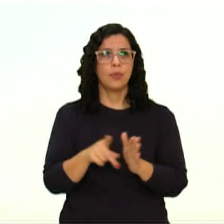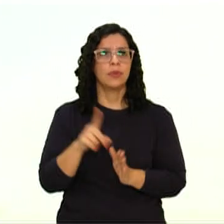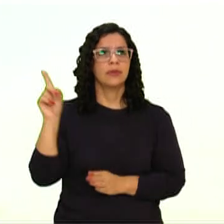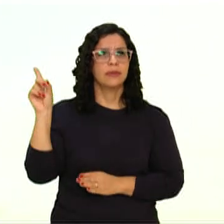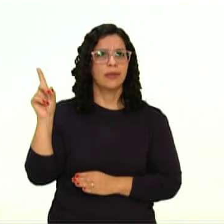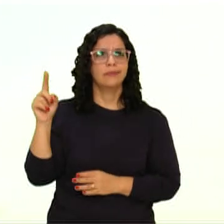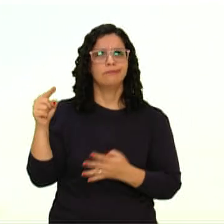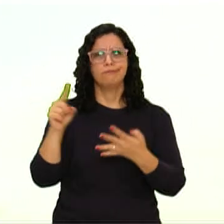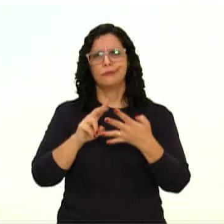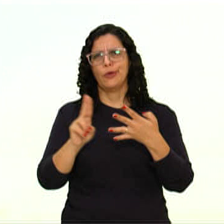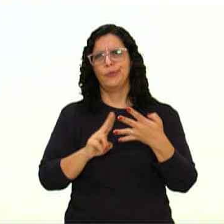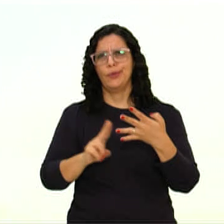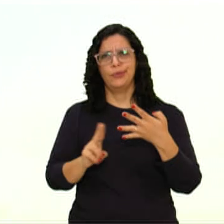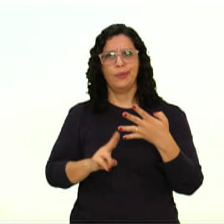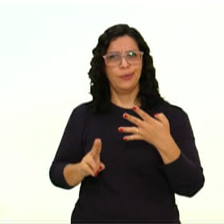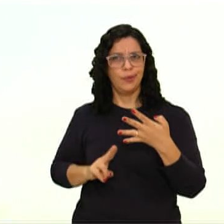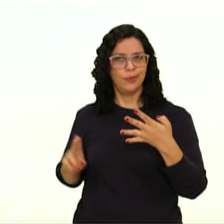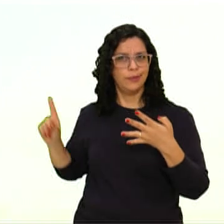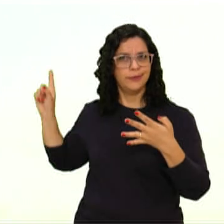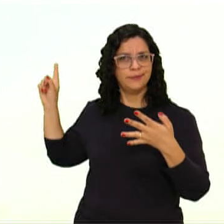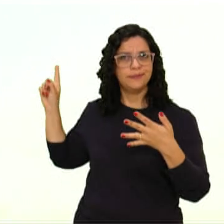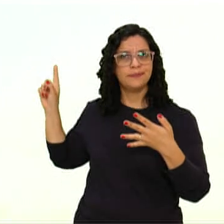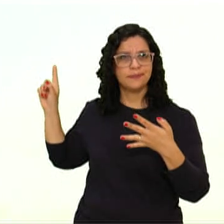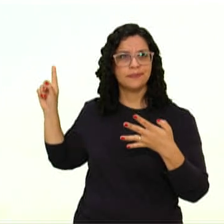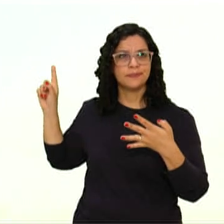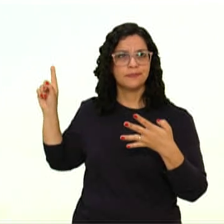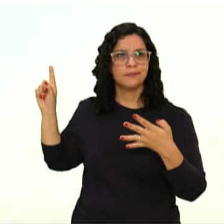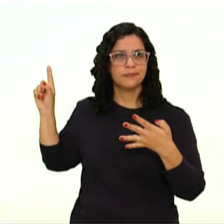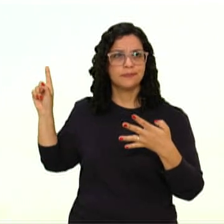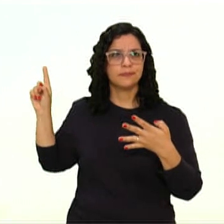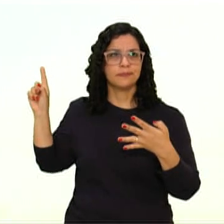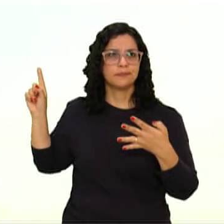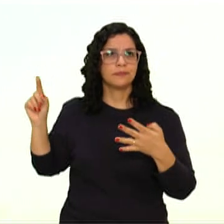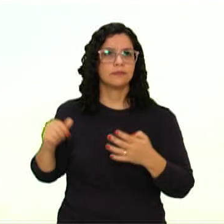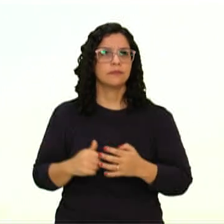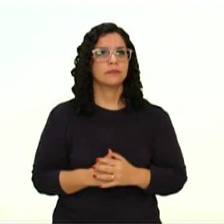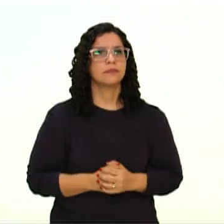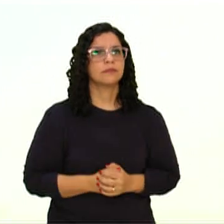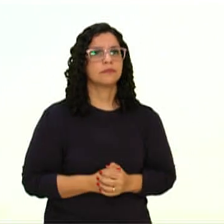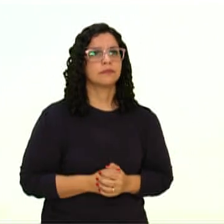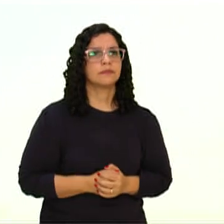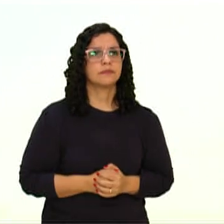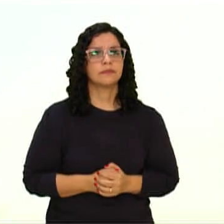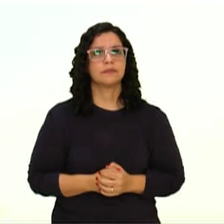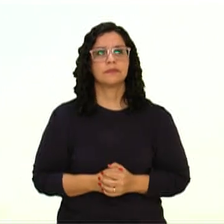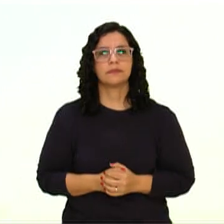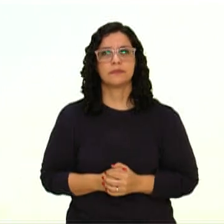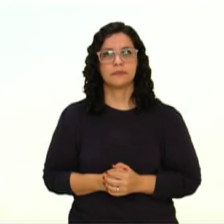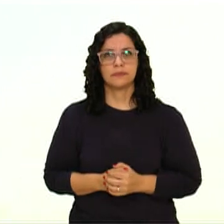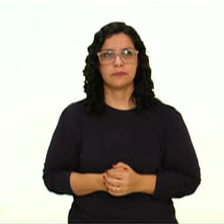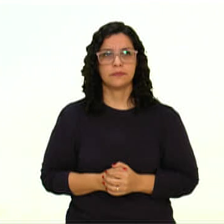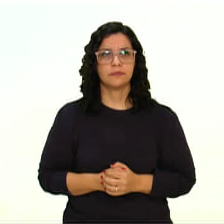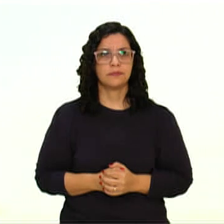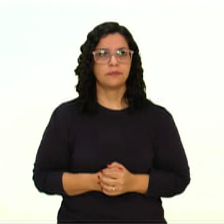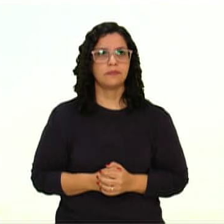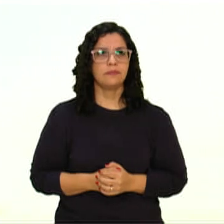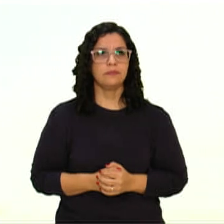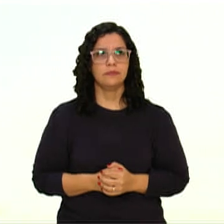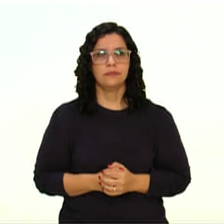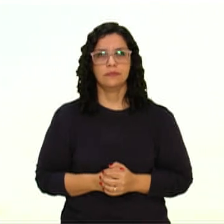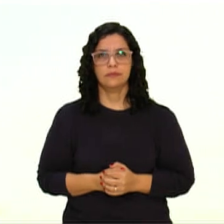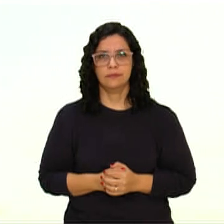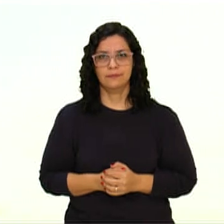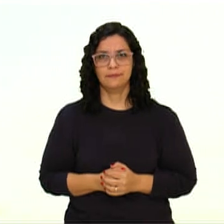dendríticas, os macrófagos, os neutrófilos, as células natural killer, os mastócitos, os